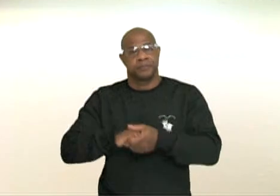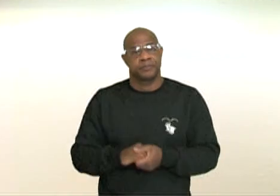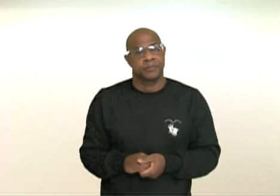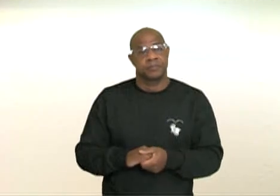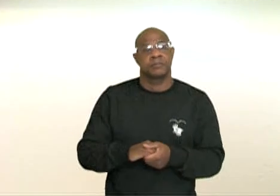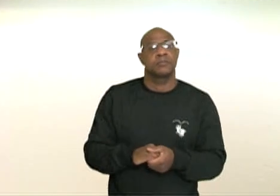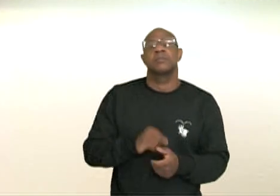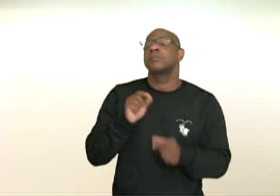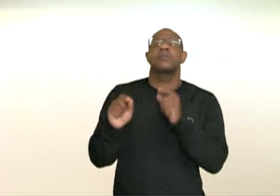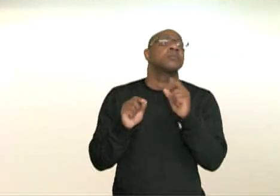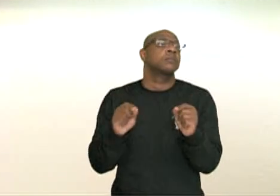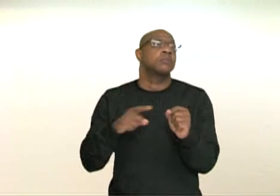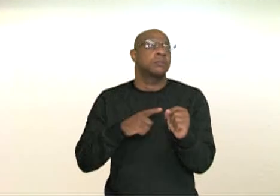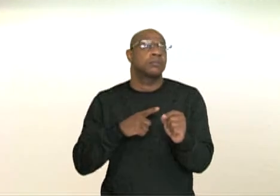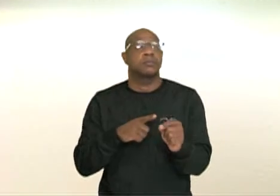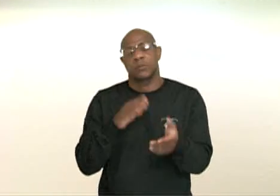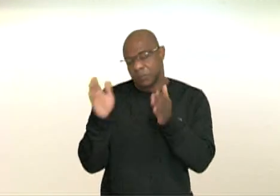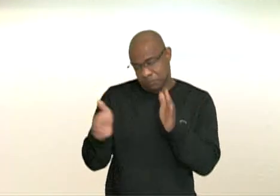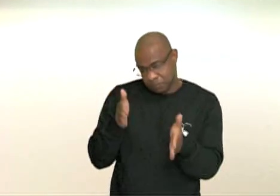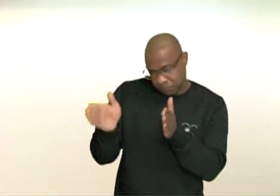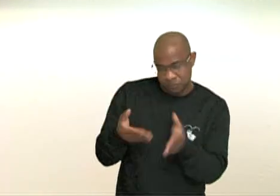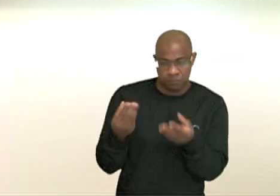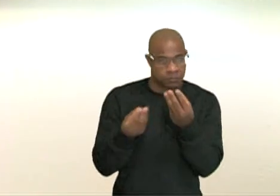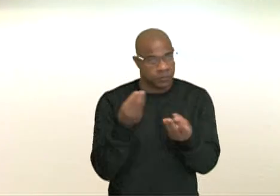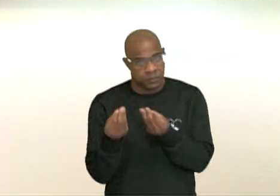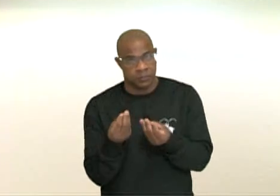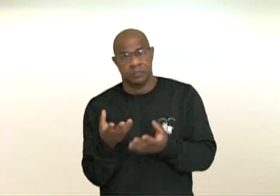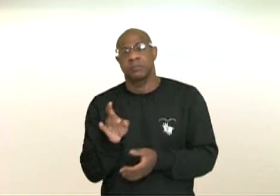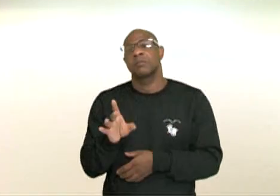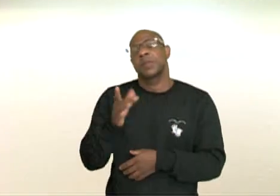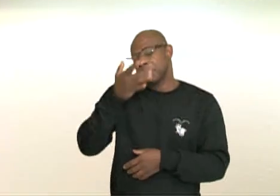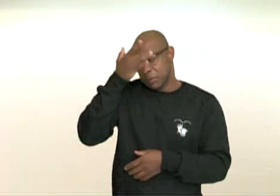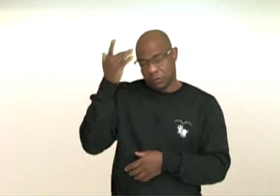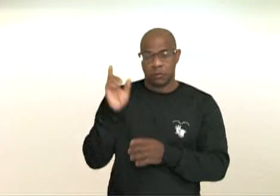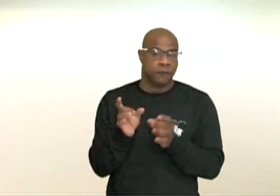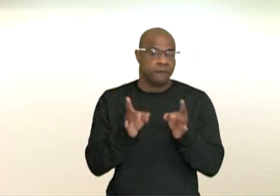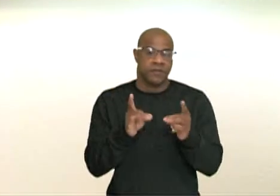os detentores dos meios de produção e aqueles que só vendem a força